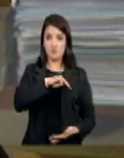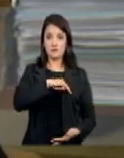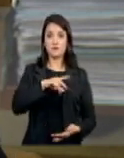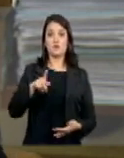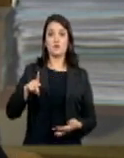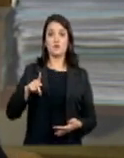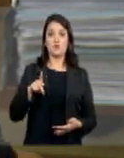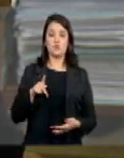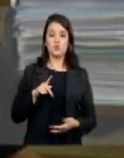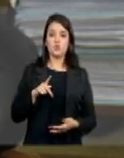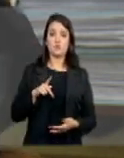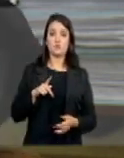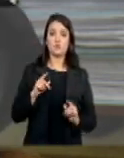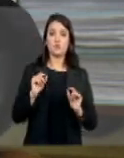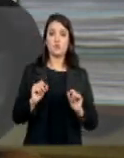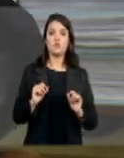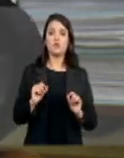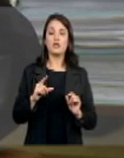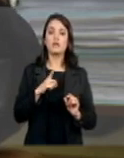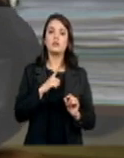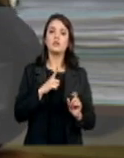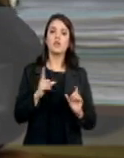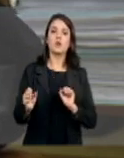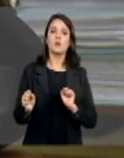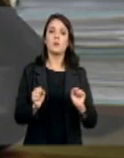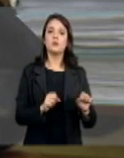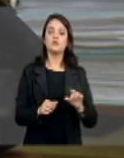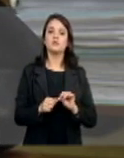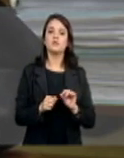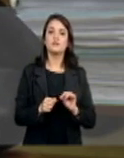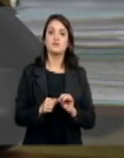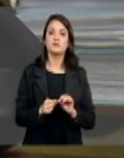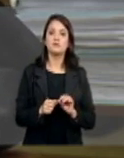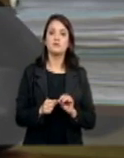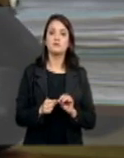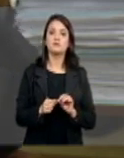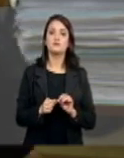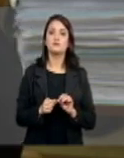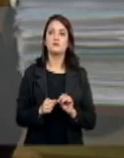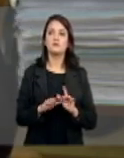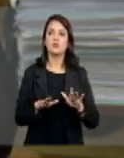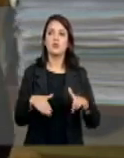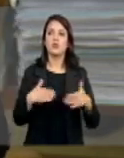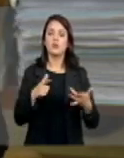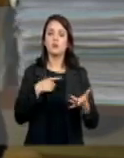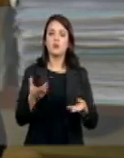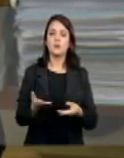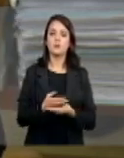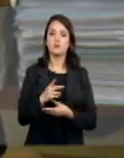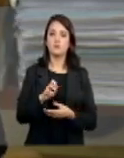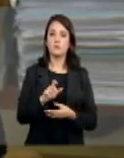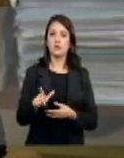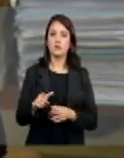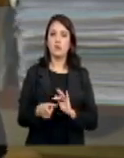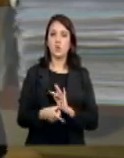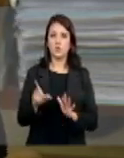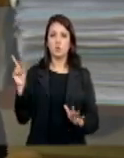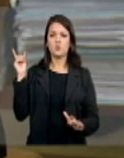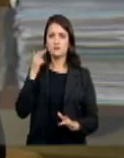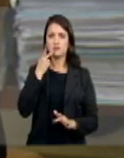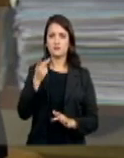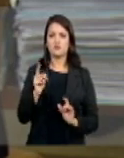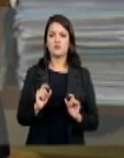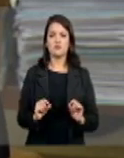monopólio sobre a titularidade do poder de agir em sede de ação penal de iniciativa pública alegava-se não é como